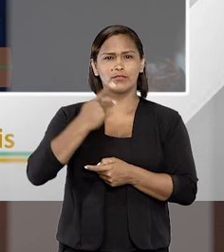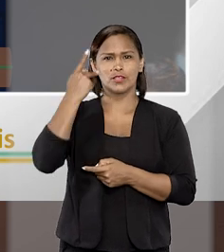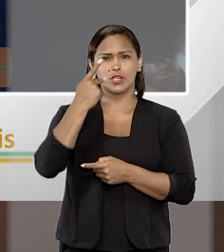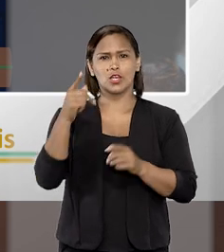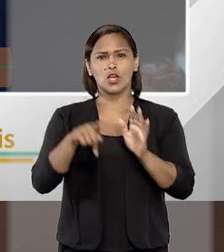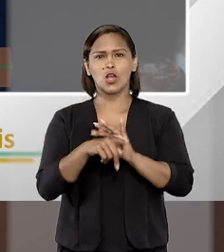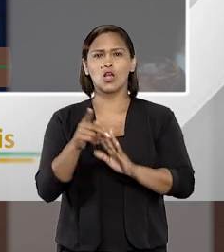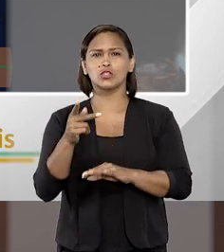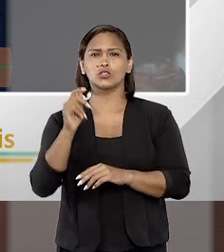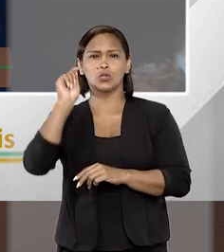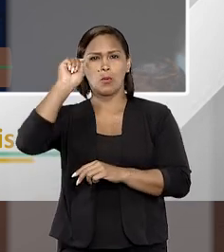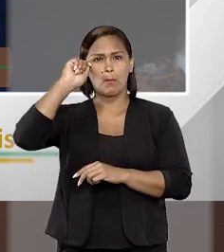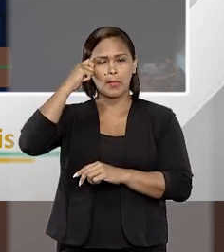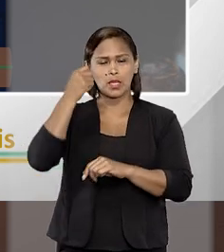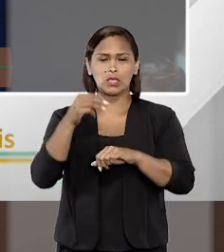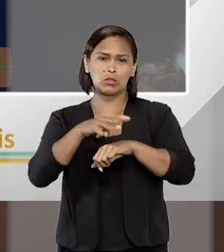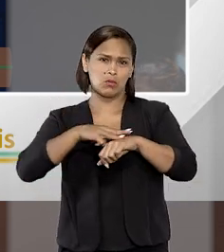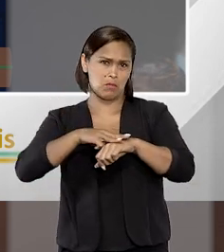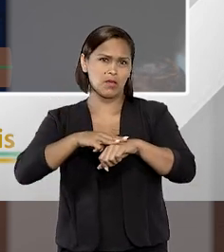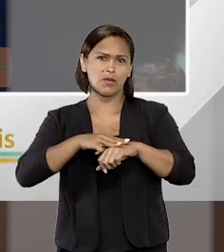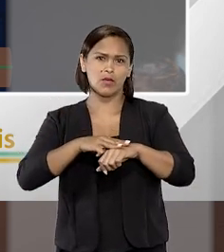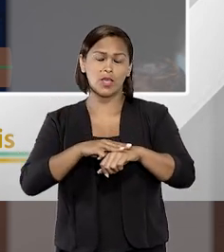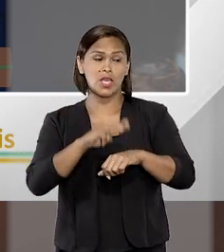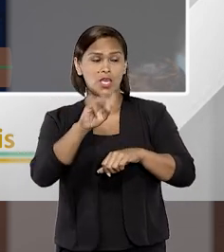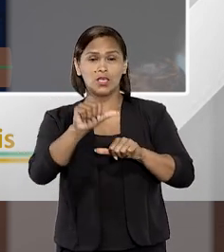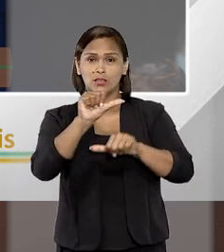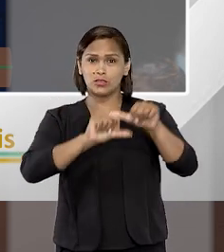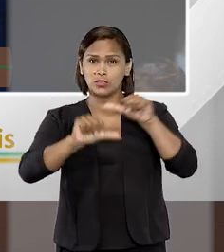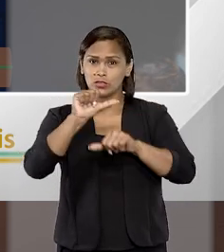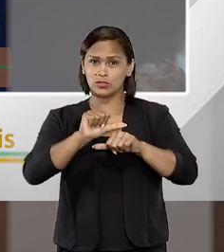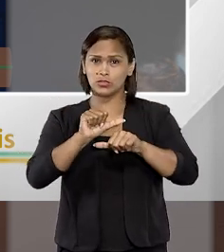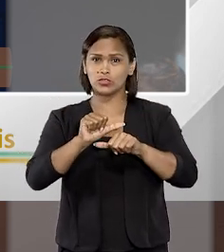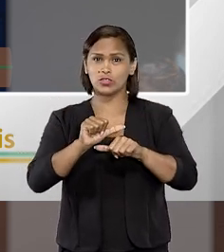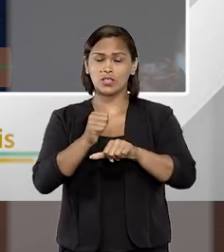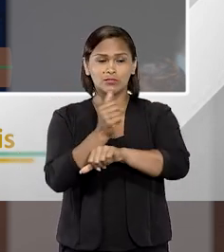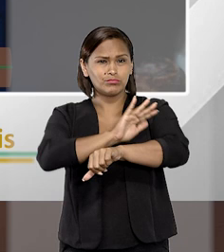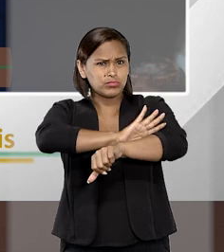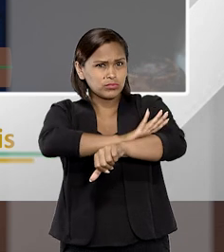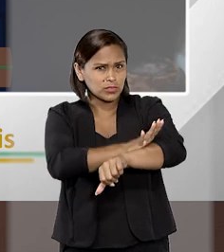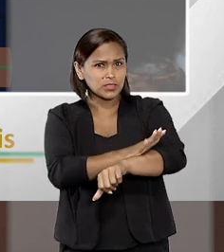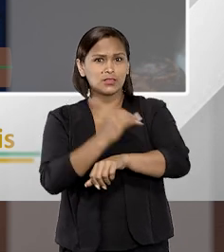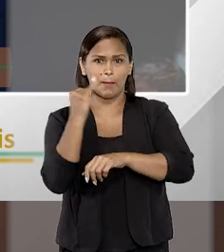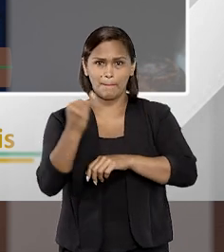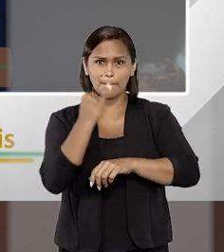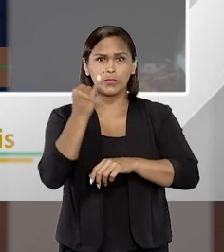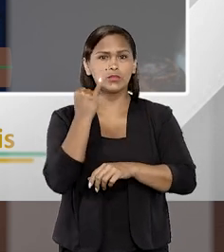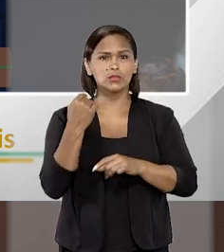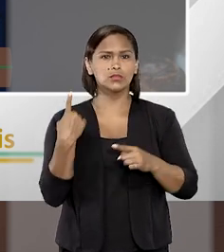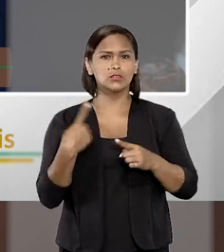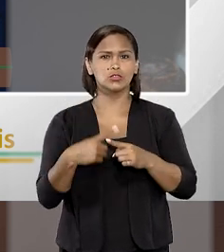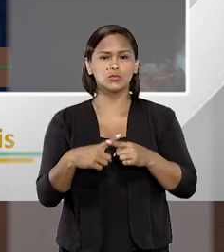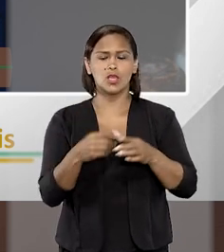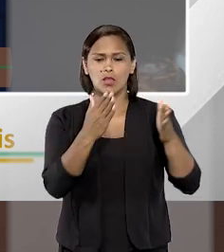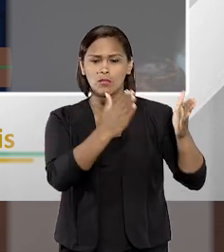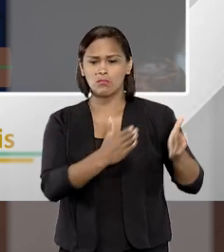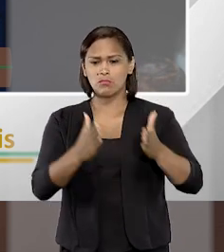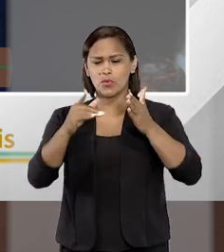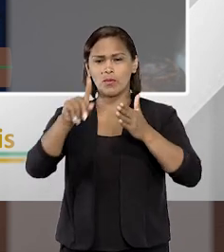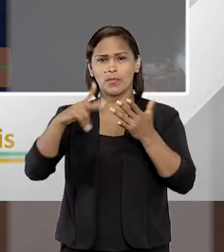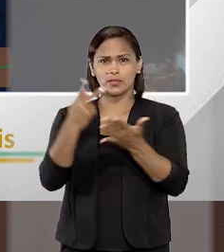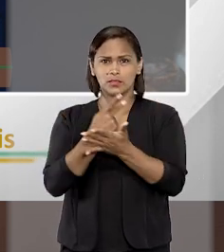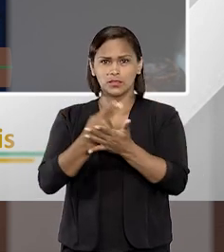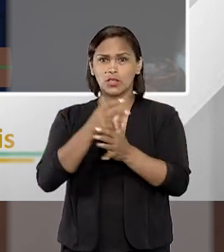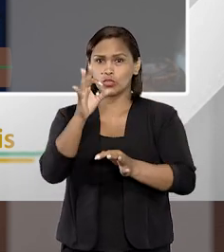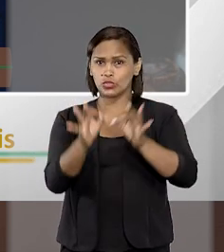de pessoas de cor preta ou parda isso gera uma questão racial muito importante porque boa parte desses